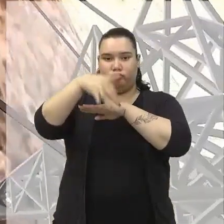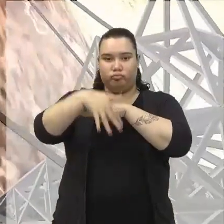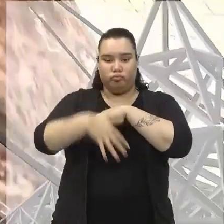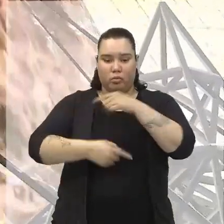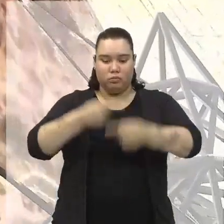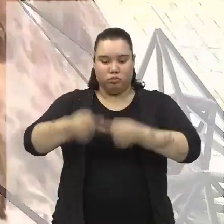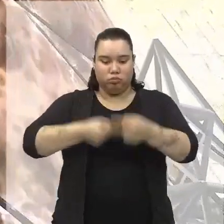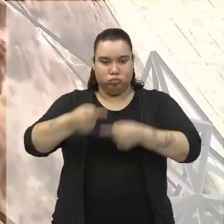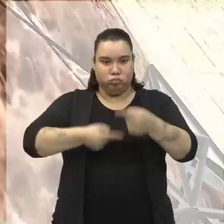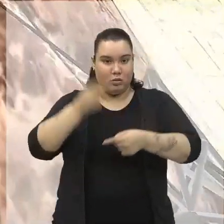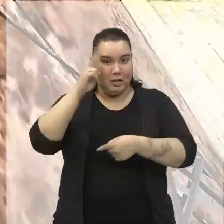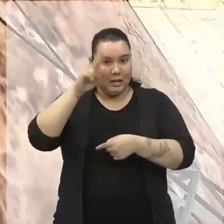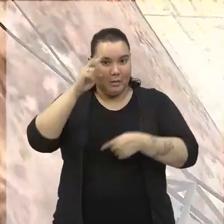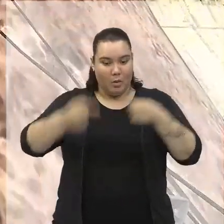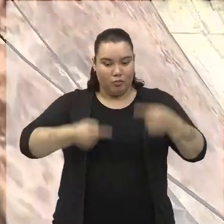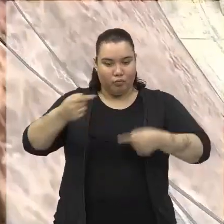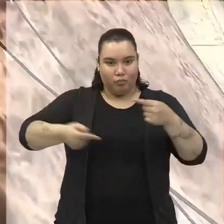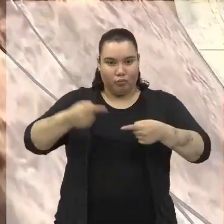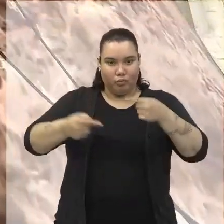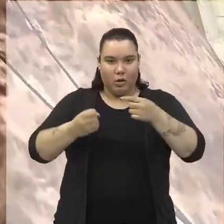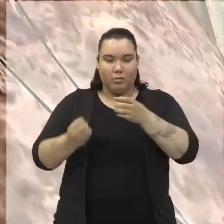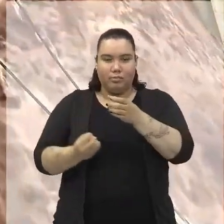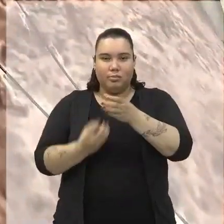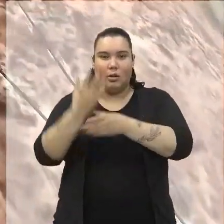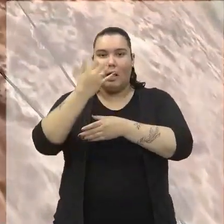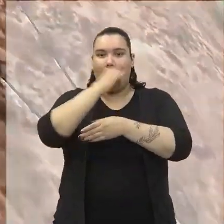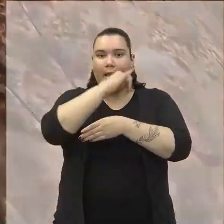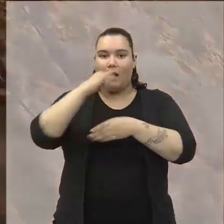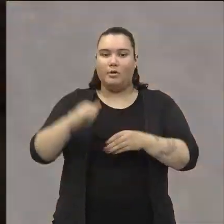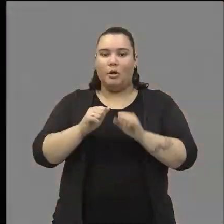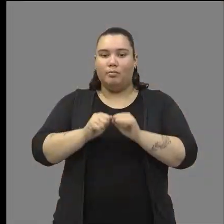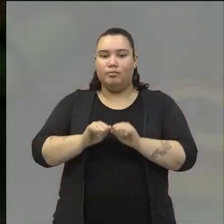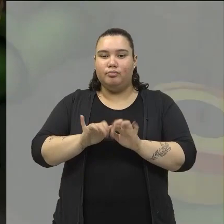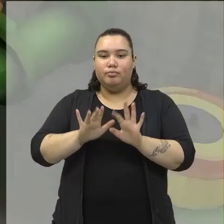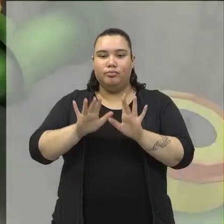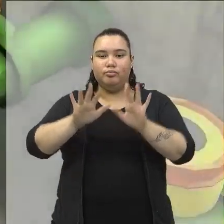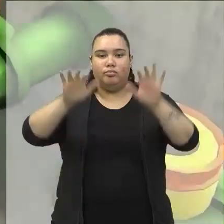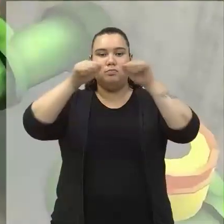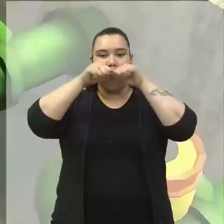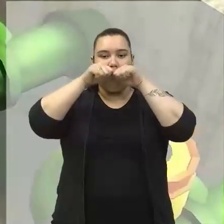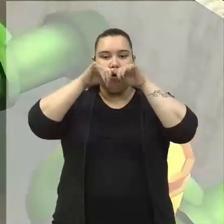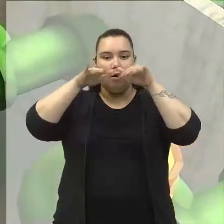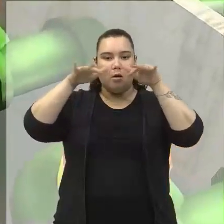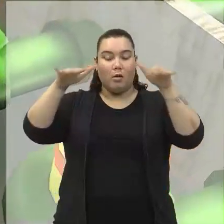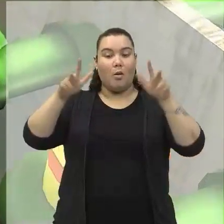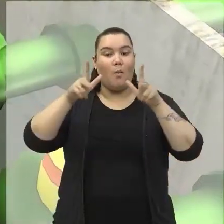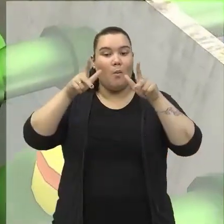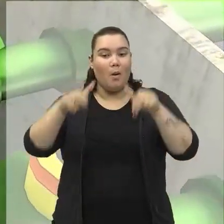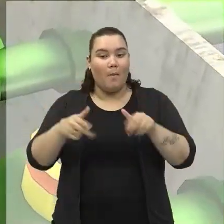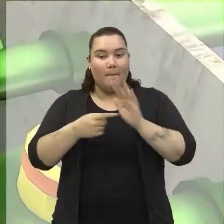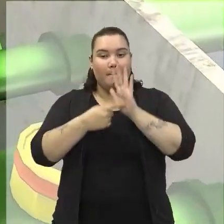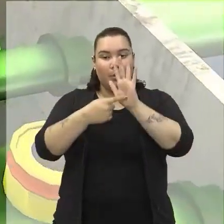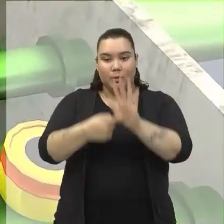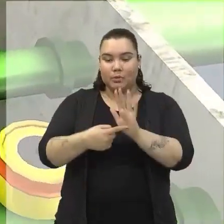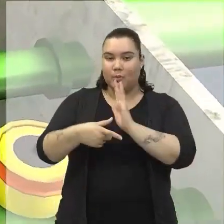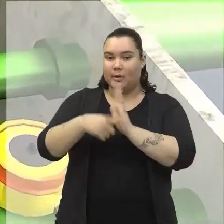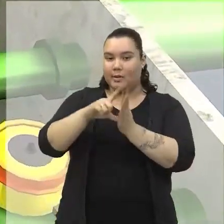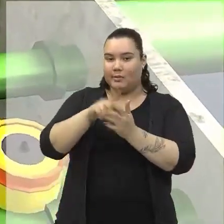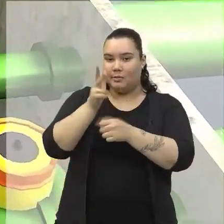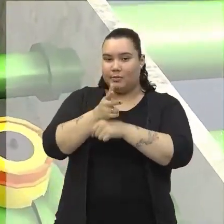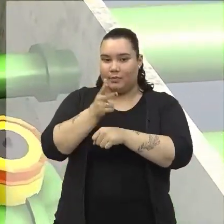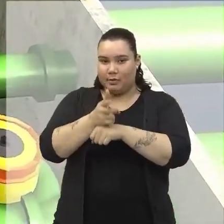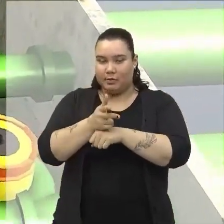a turbina, que vai gerar uma energia elétrica, exatamente igual como nós aprendemos lá